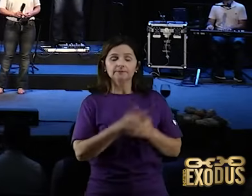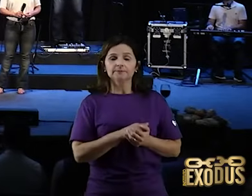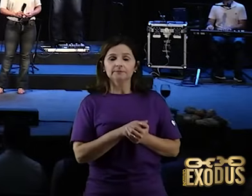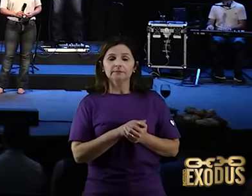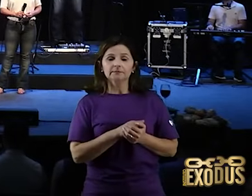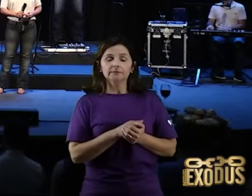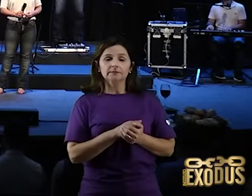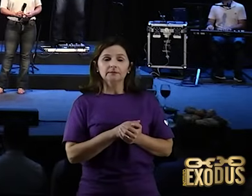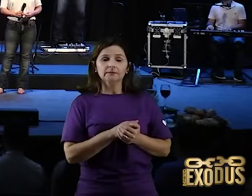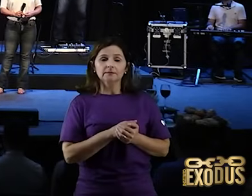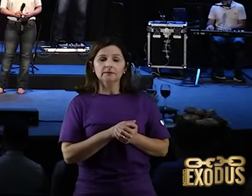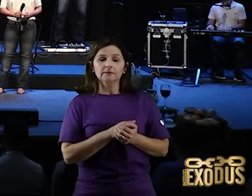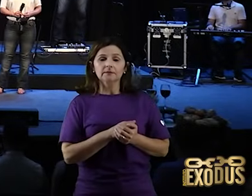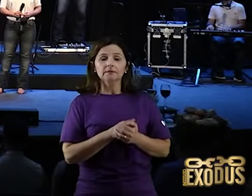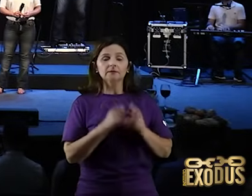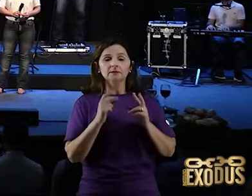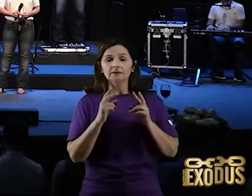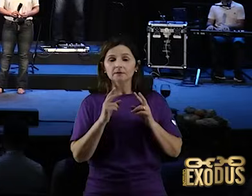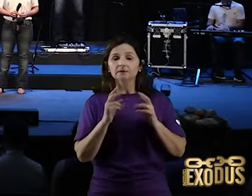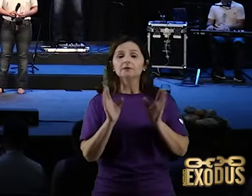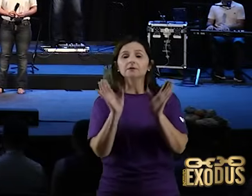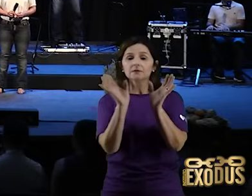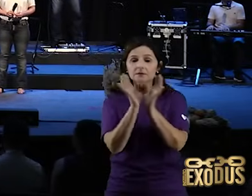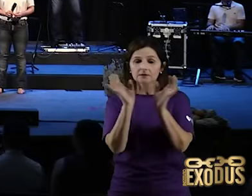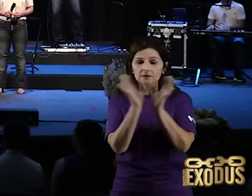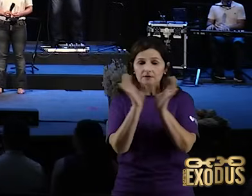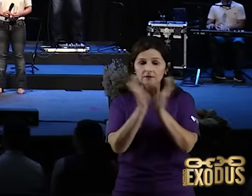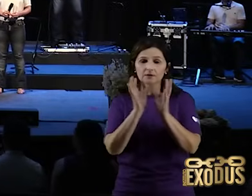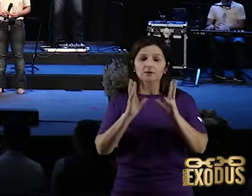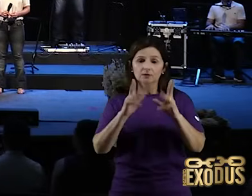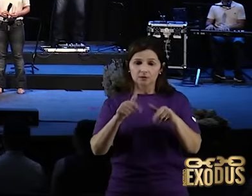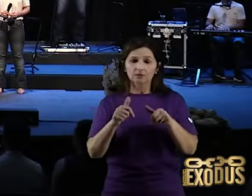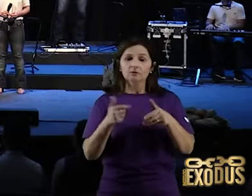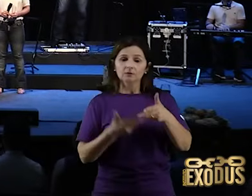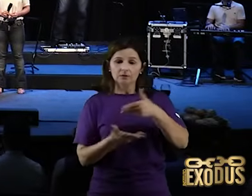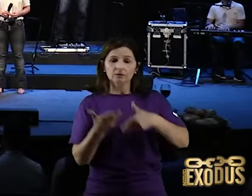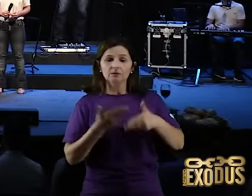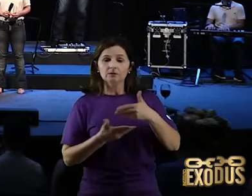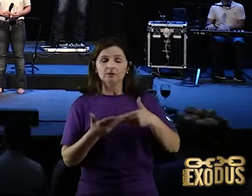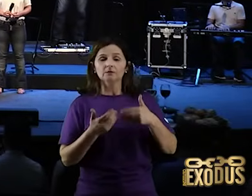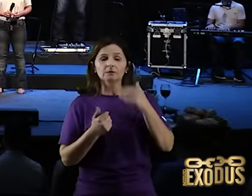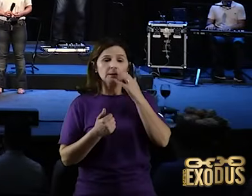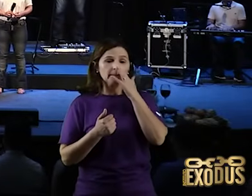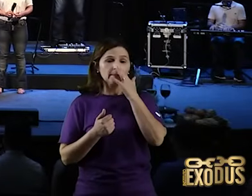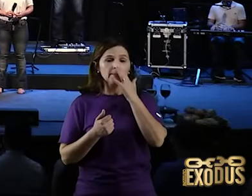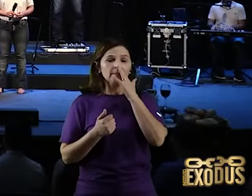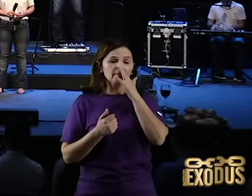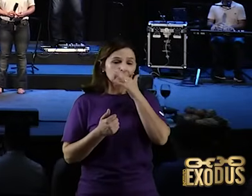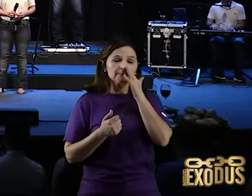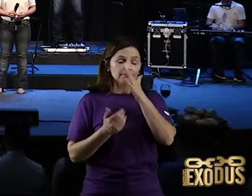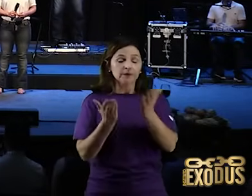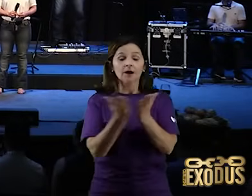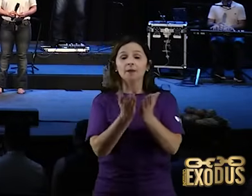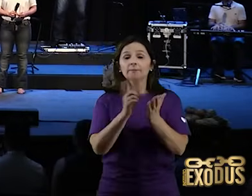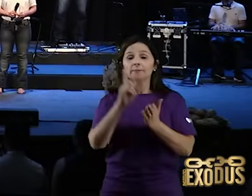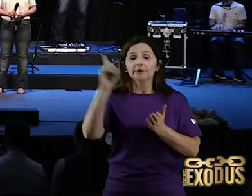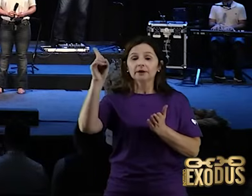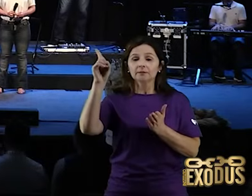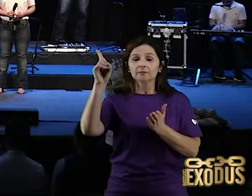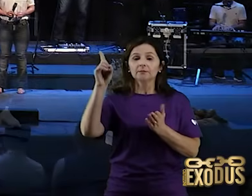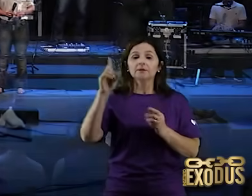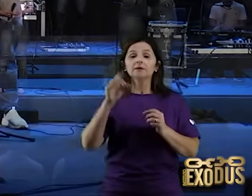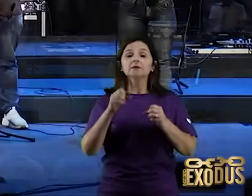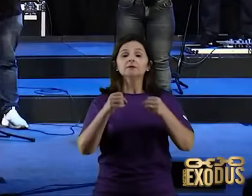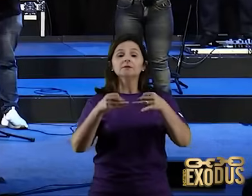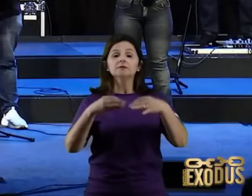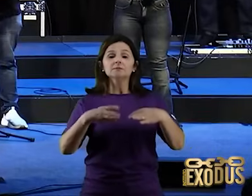conhece a minha vida não posso celebrar a ceia querido não é isso que a Bíblia diz a bíblia diz cada um pois examine-se